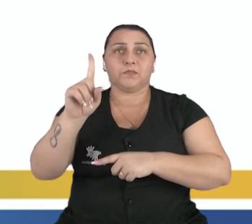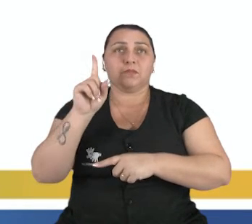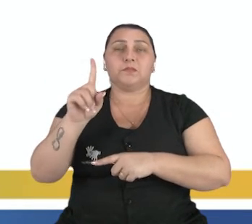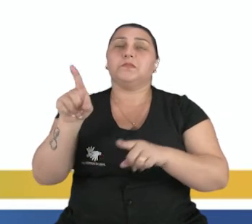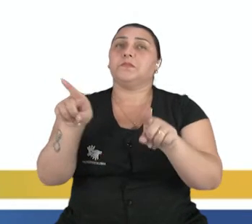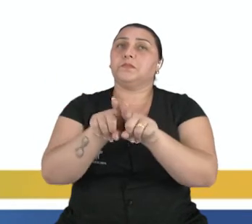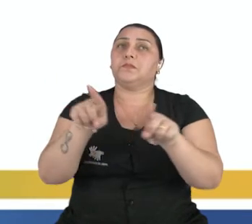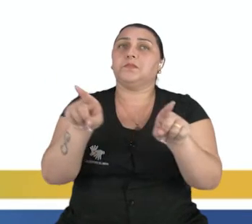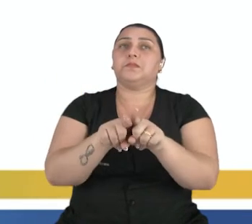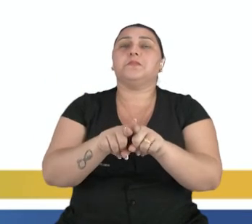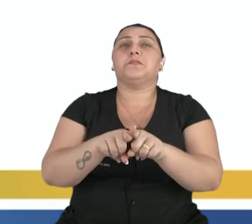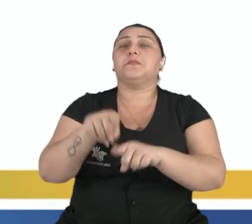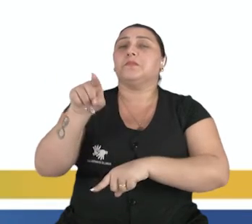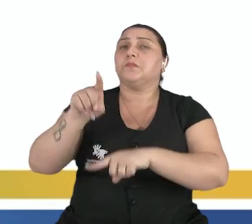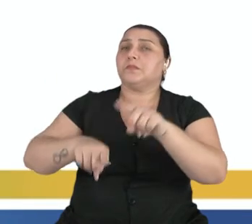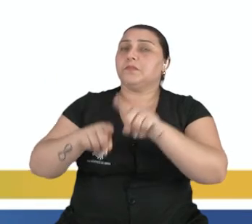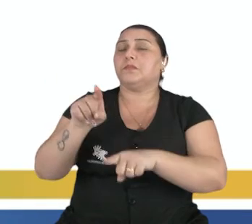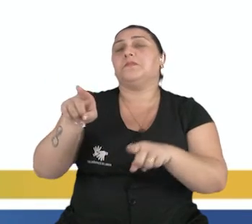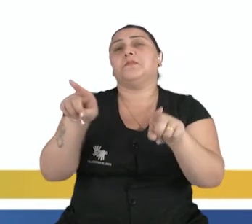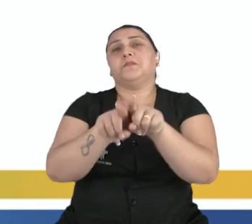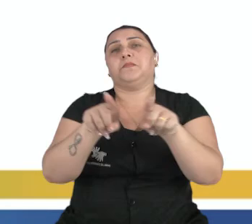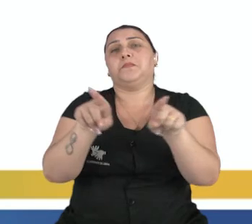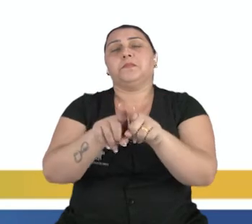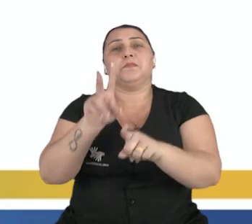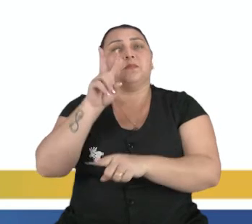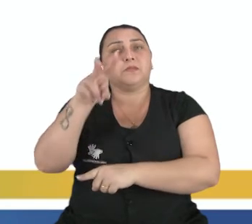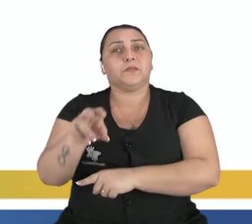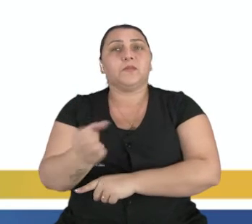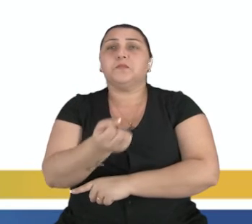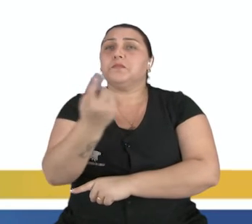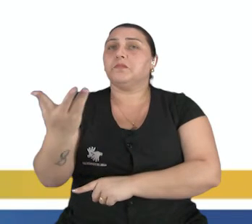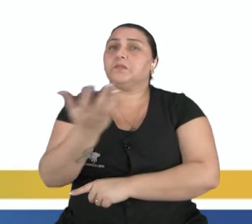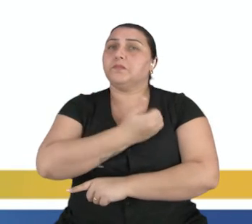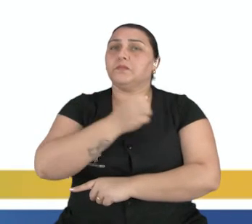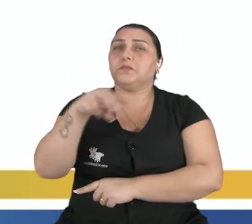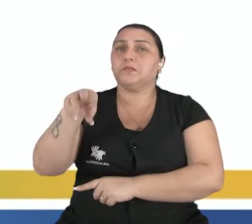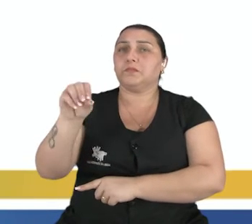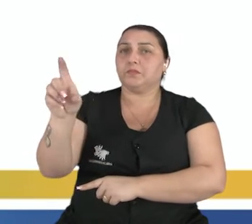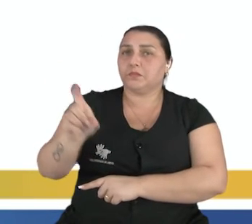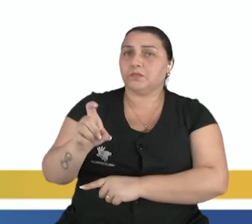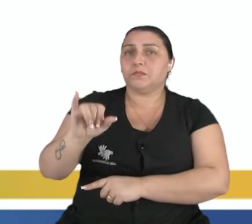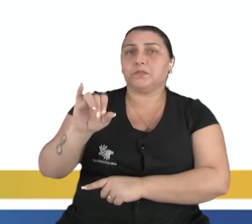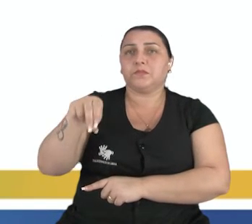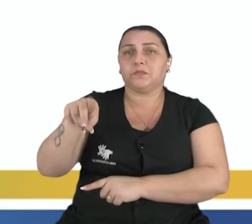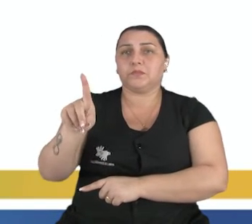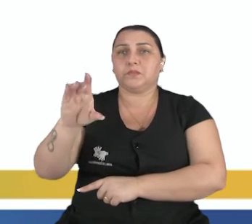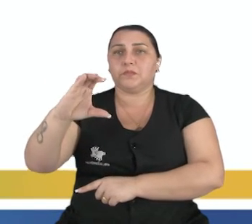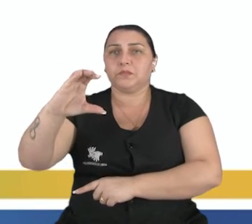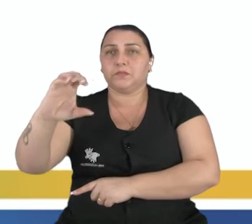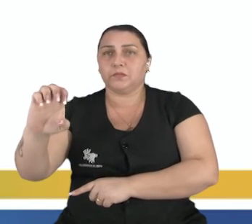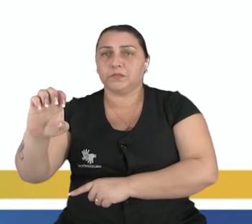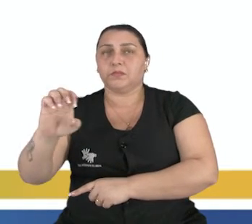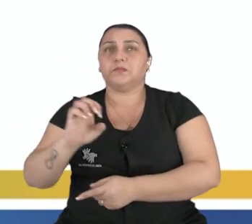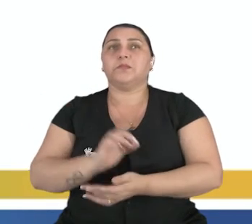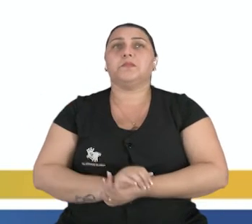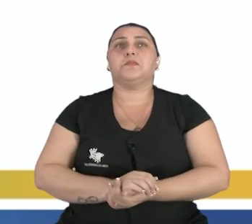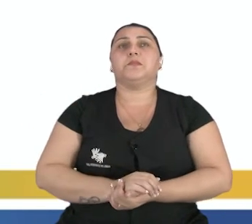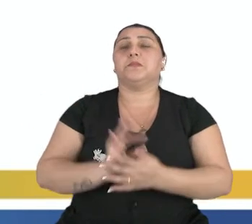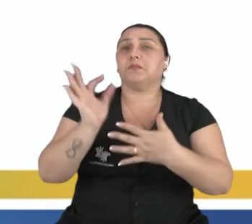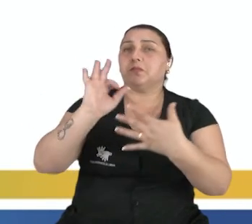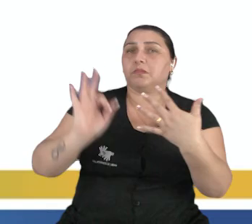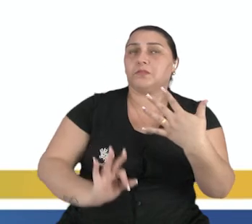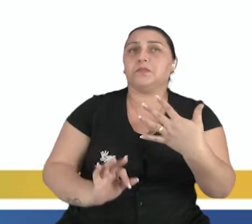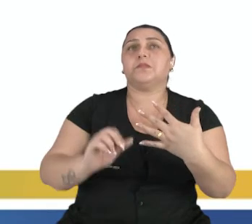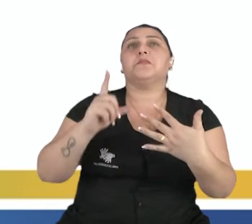nos reagentes e no produto também, que é uma forma de verificar, né, a questão do índice, né, do elemento. Aqui